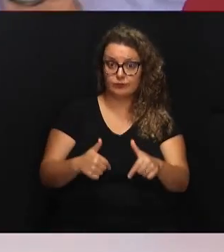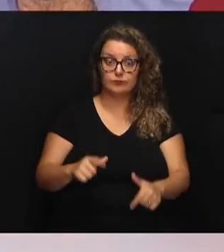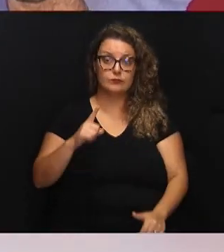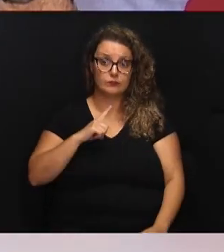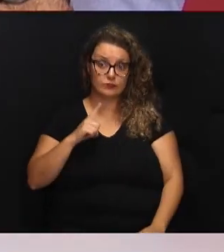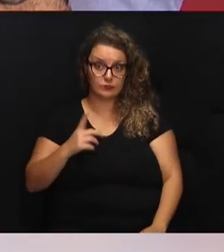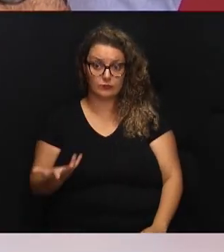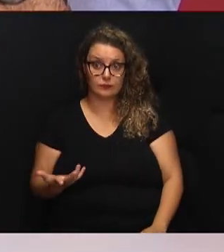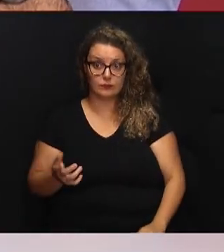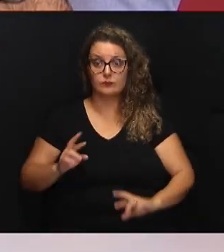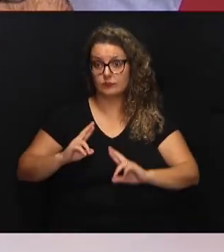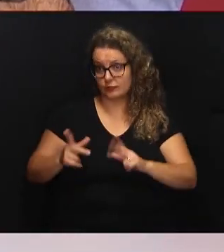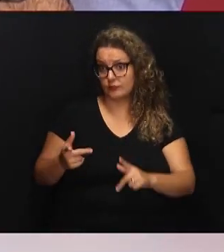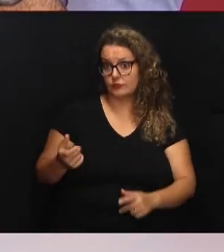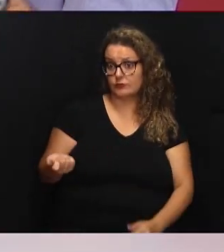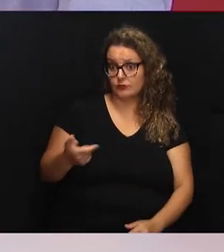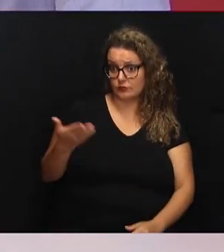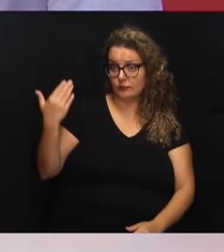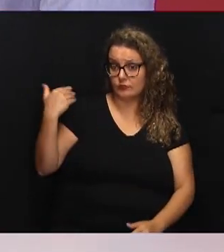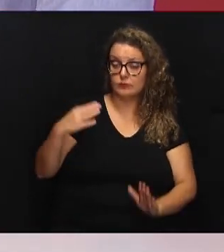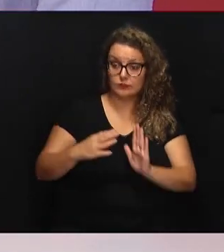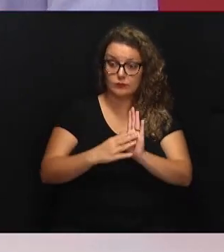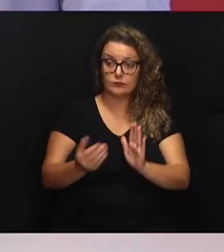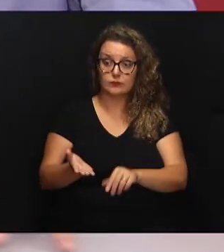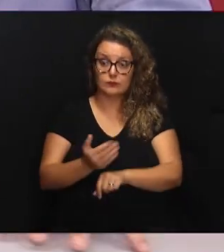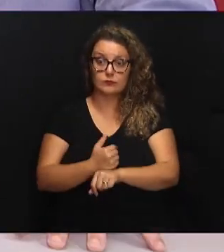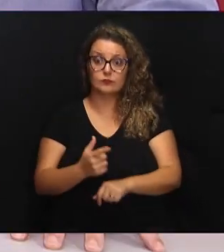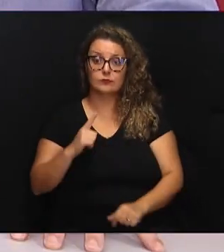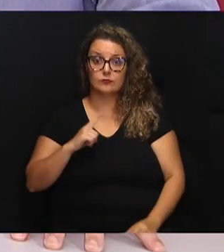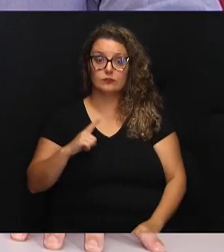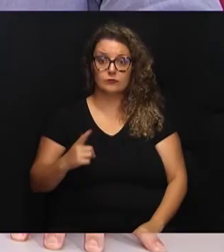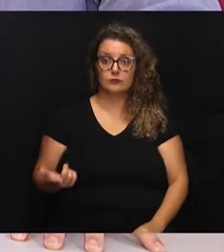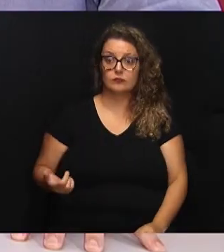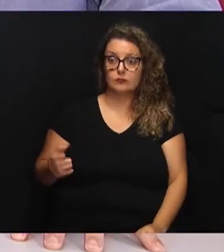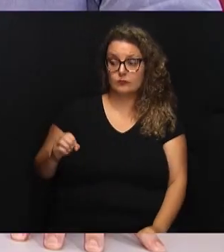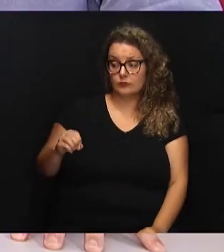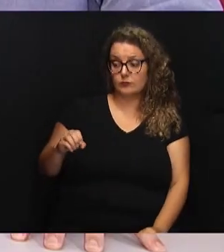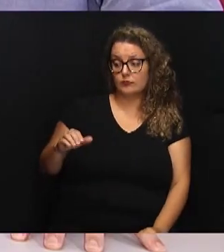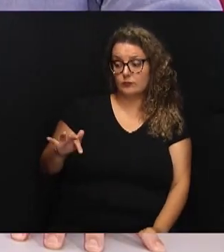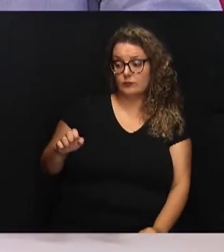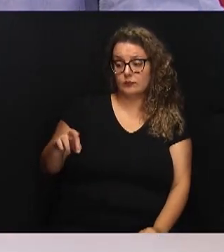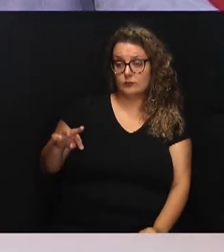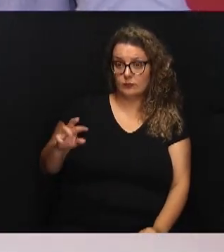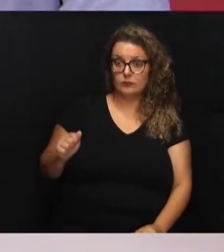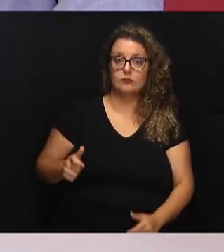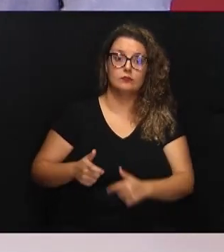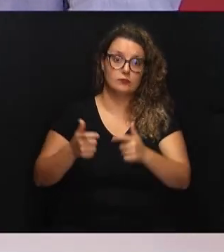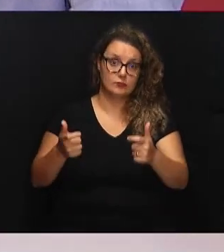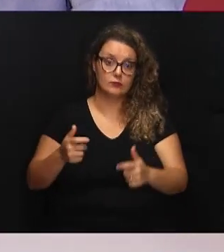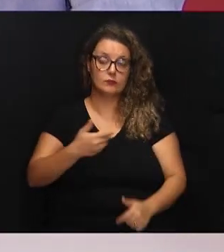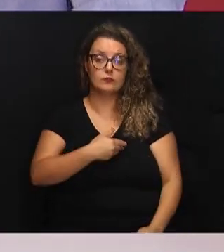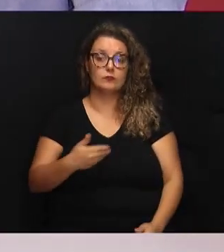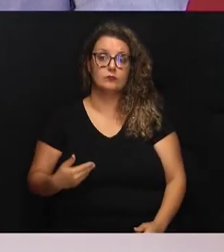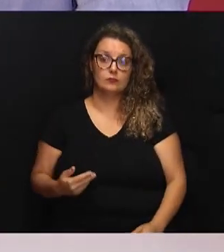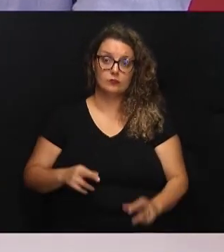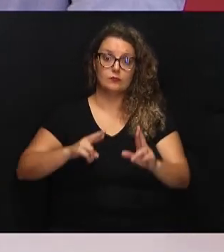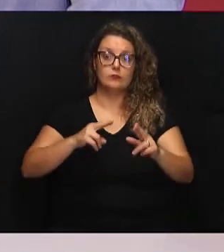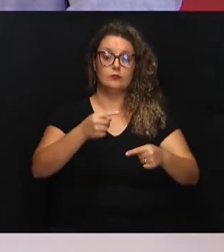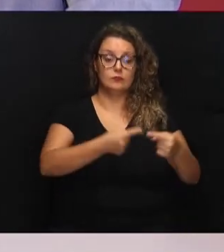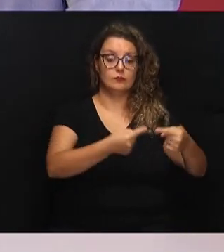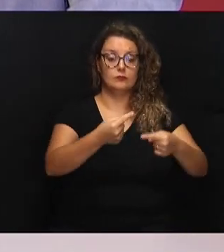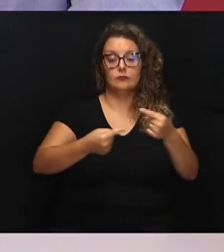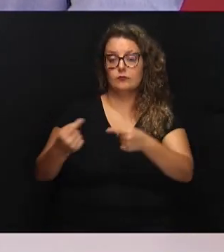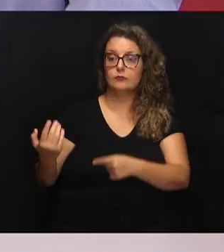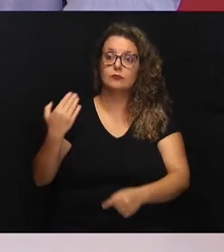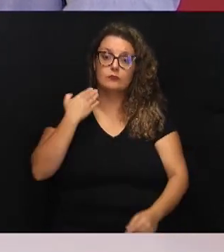ao contrário do que ele tinha no modelo anterior, ele vai ter uma oferta grande, né? E o governo espera que com a concorrência entre os